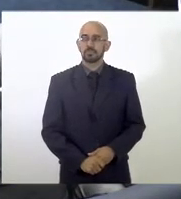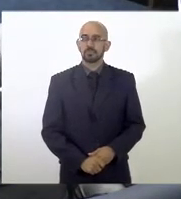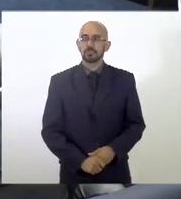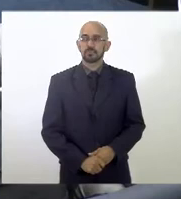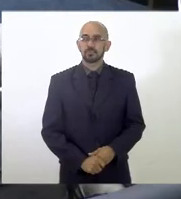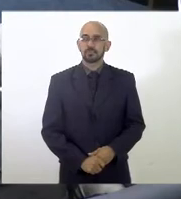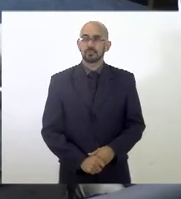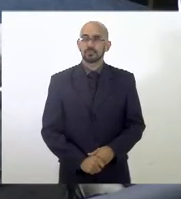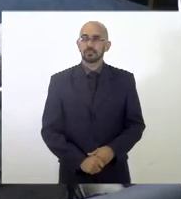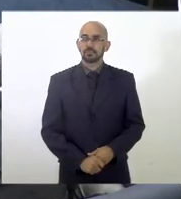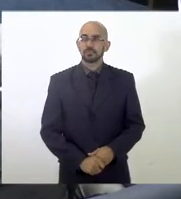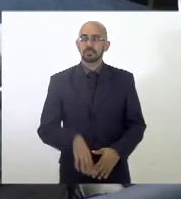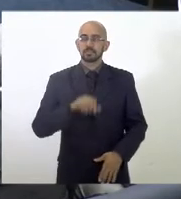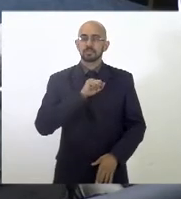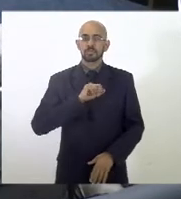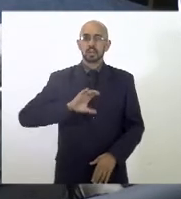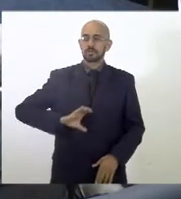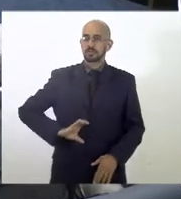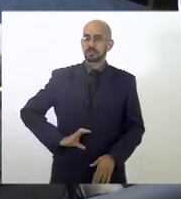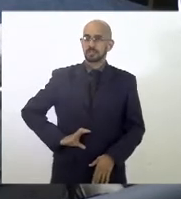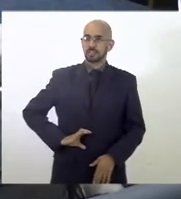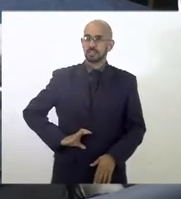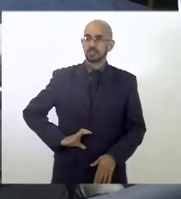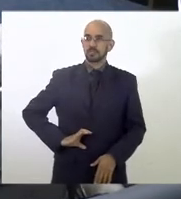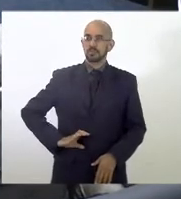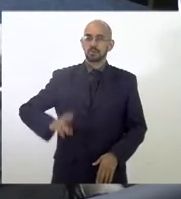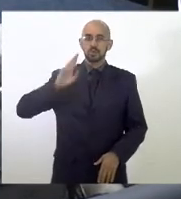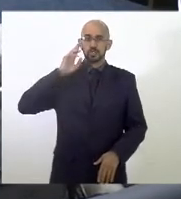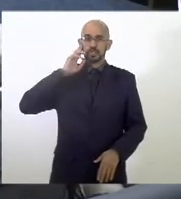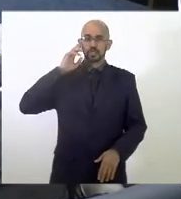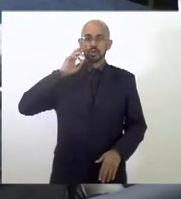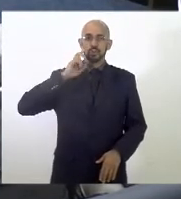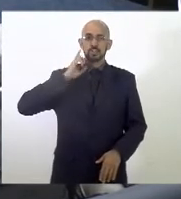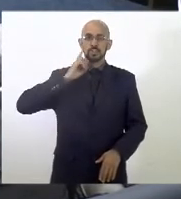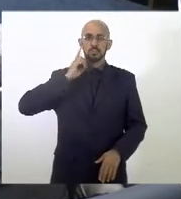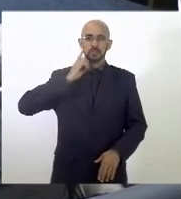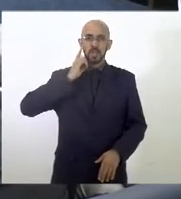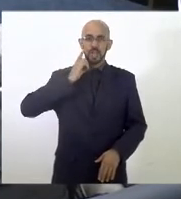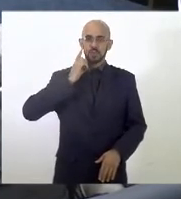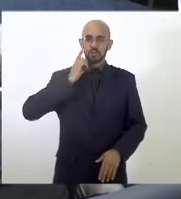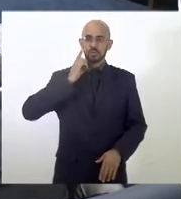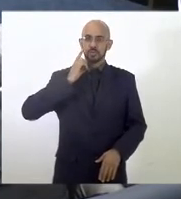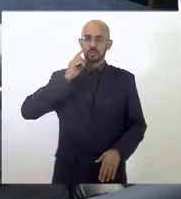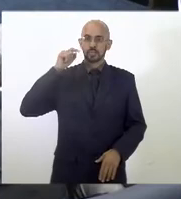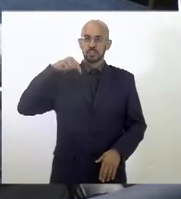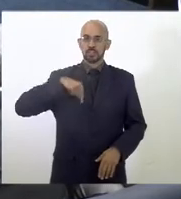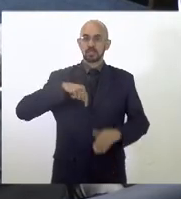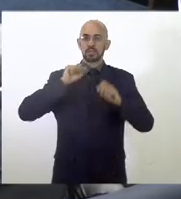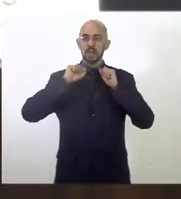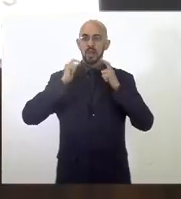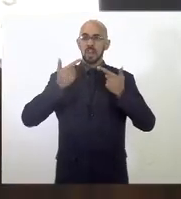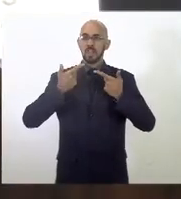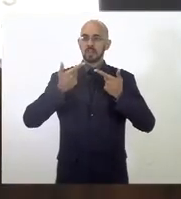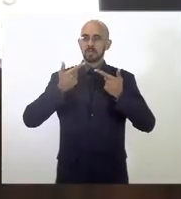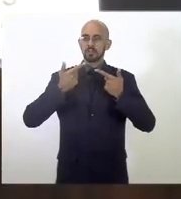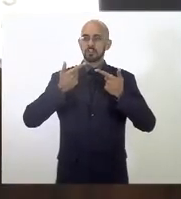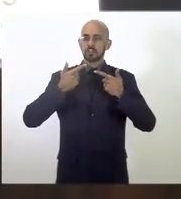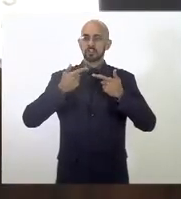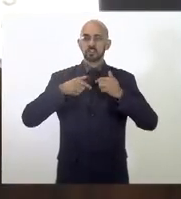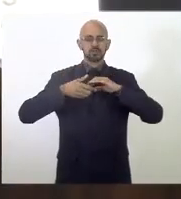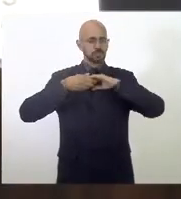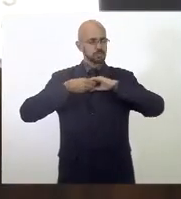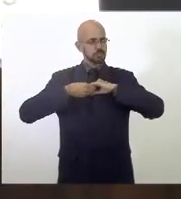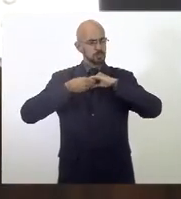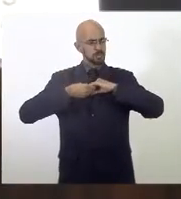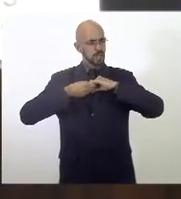Presidente André Siciliano, senhoras e senhores deputados estaduais desta casa, saudar aqui todas as autoridades aqui